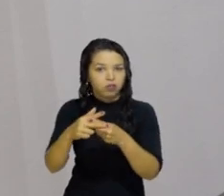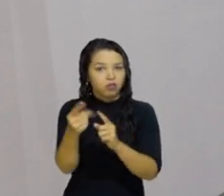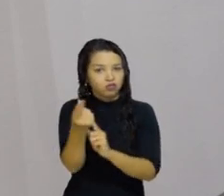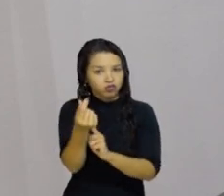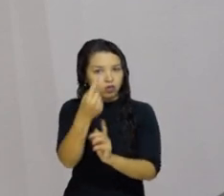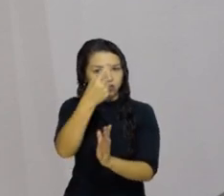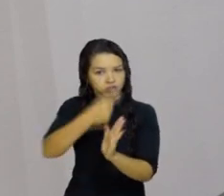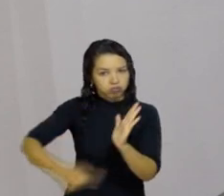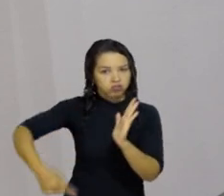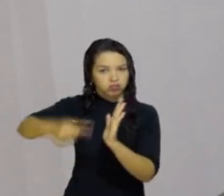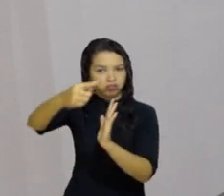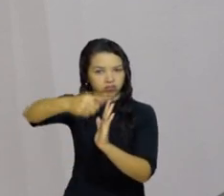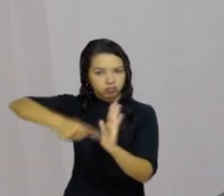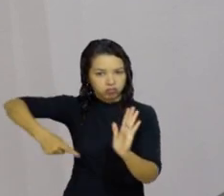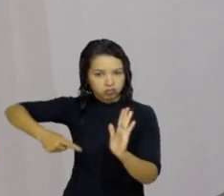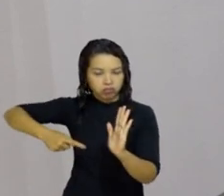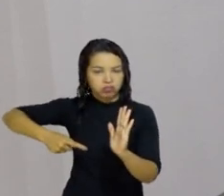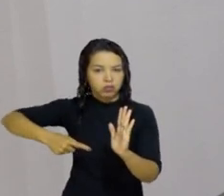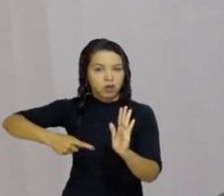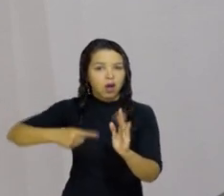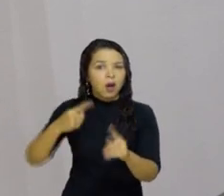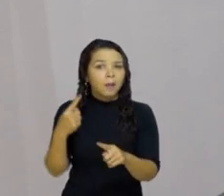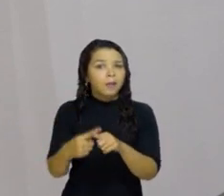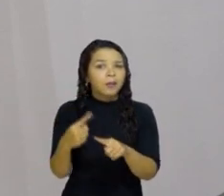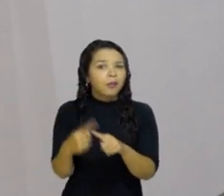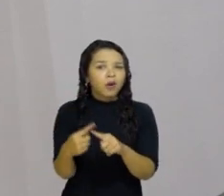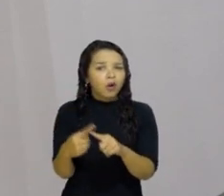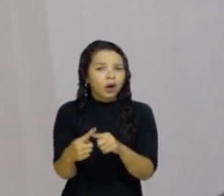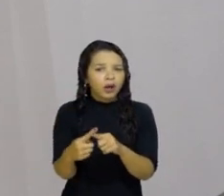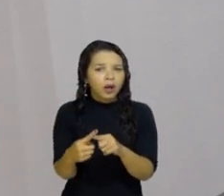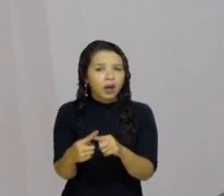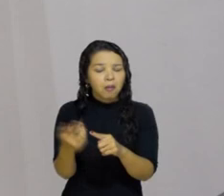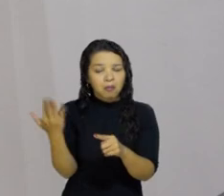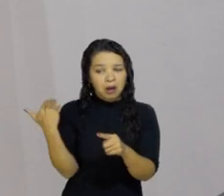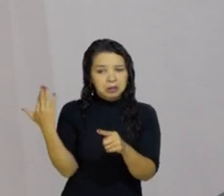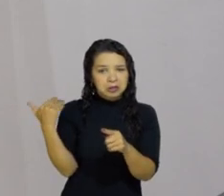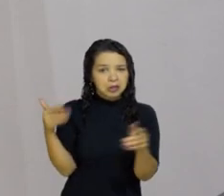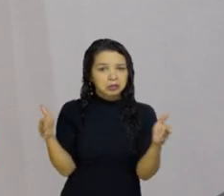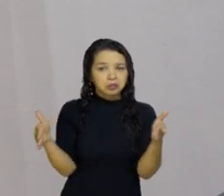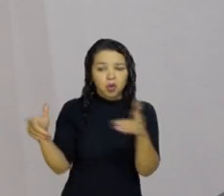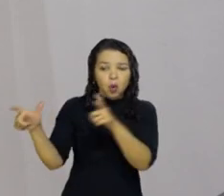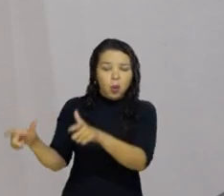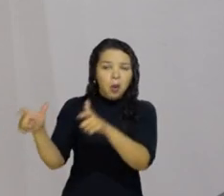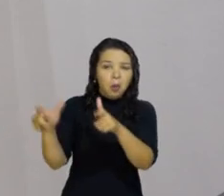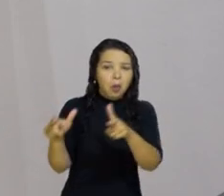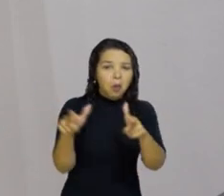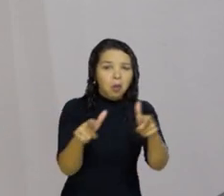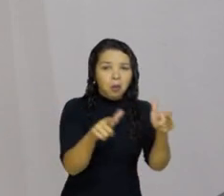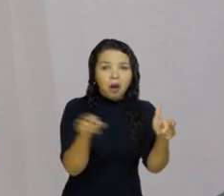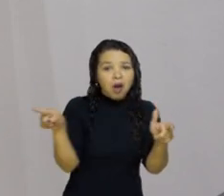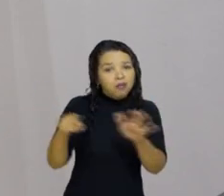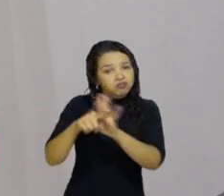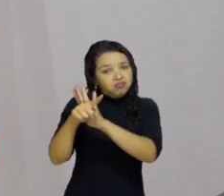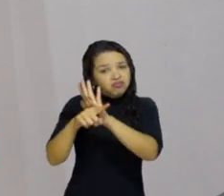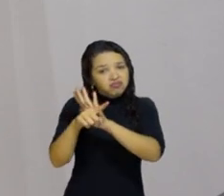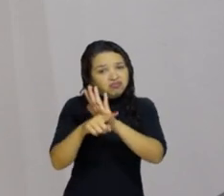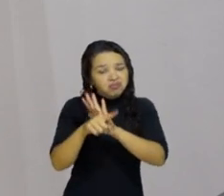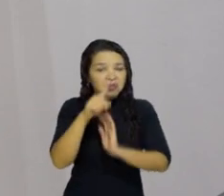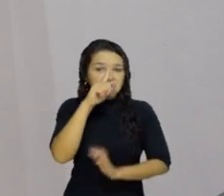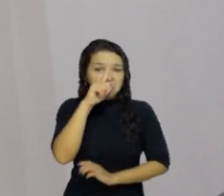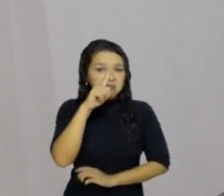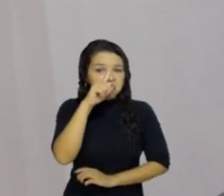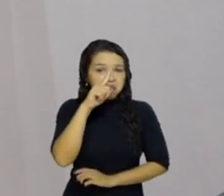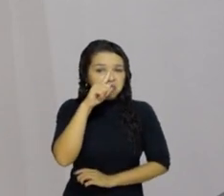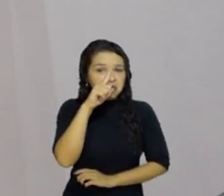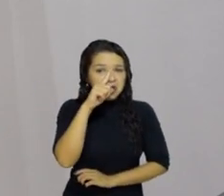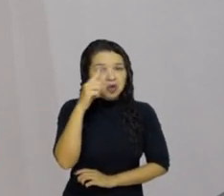Morro dos Cavalos, já que naquele momento praticamente todos os pontos apresentavam grau de risco